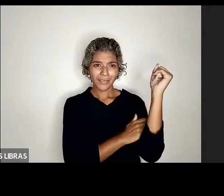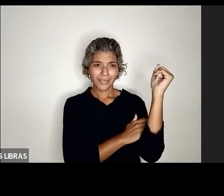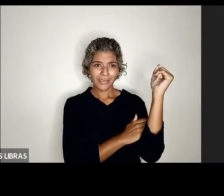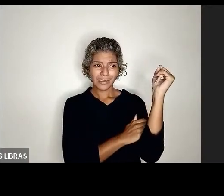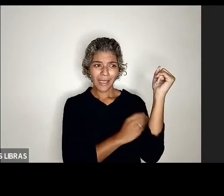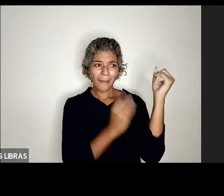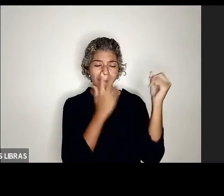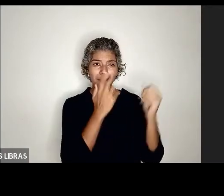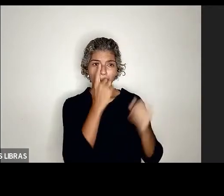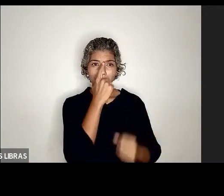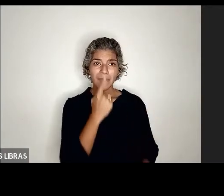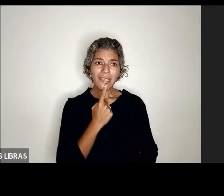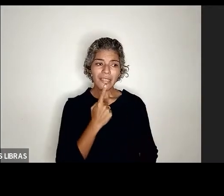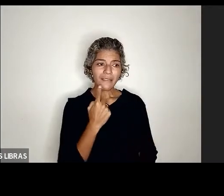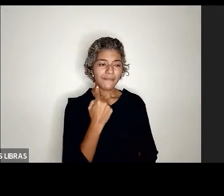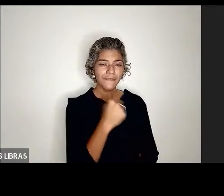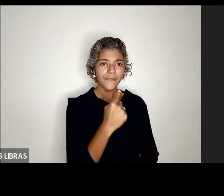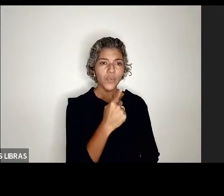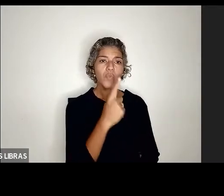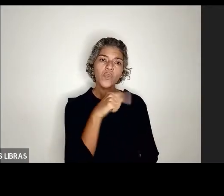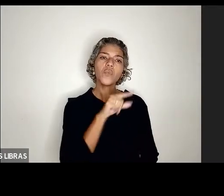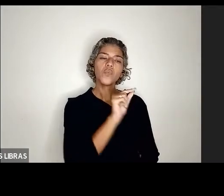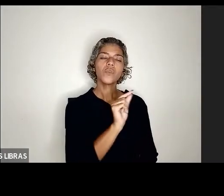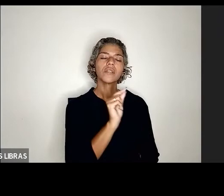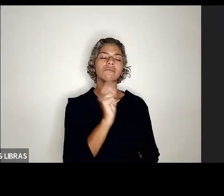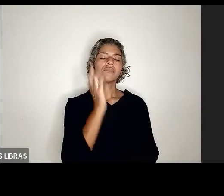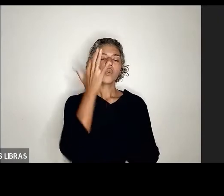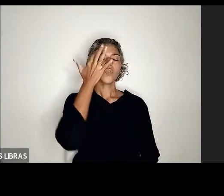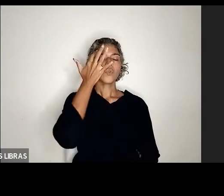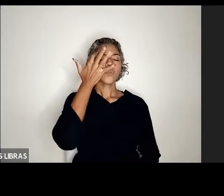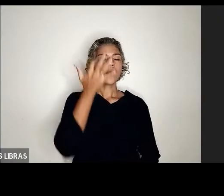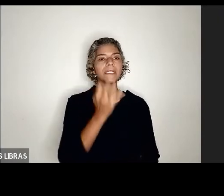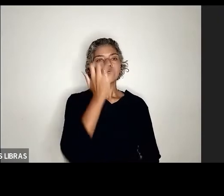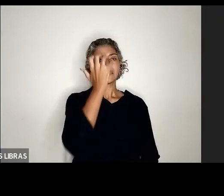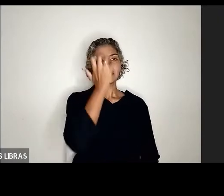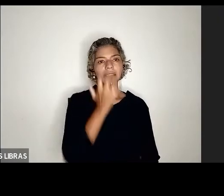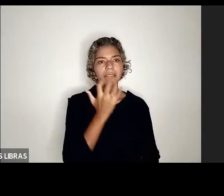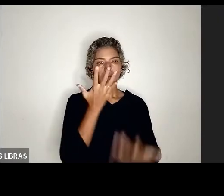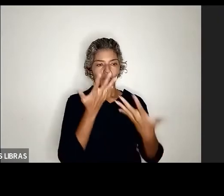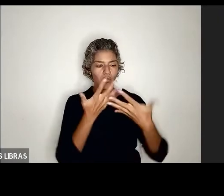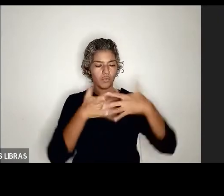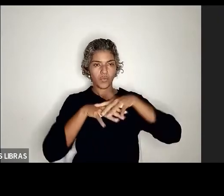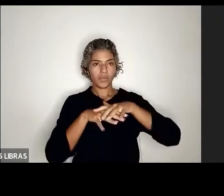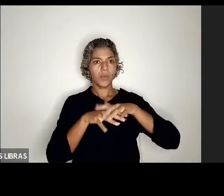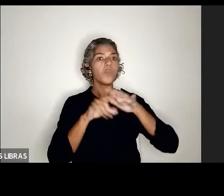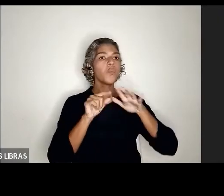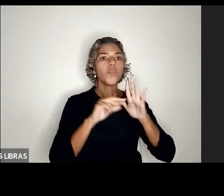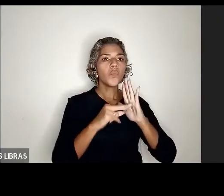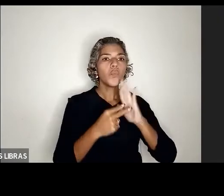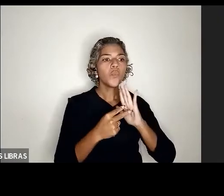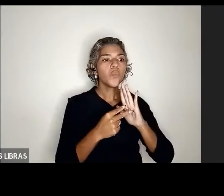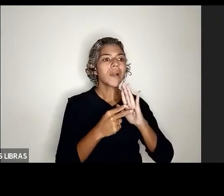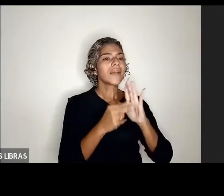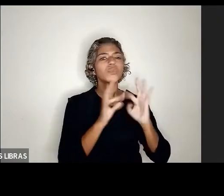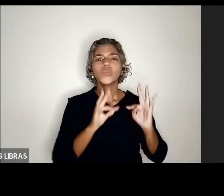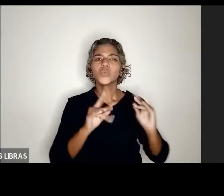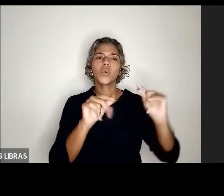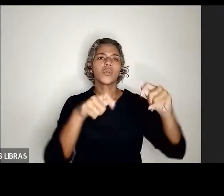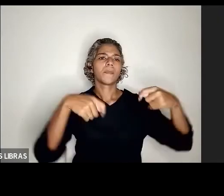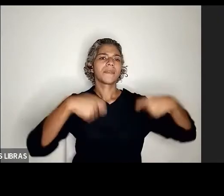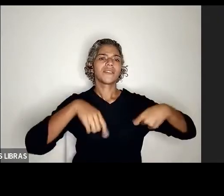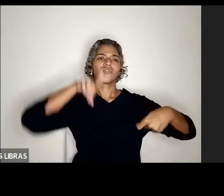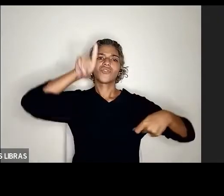ao mesmo tempo, incorporar com seriedade o debate sobre inclusão, quer dizer, as pessoas precisam estar na universidade,